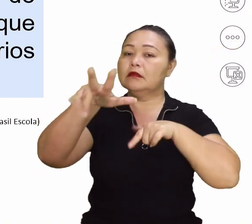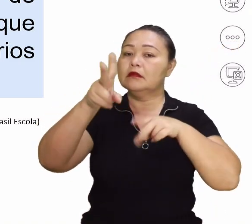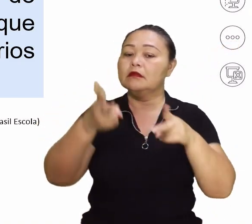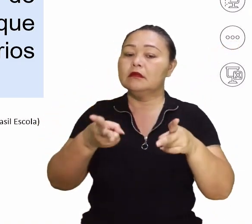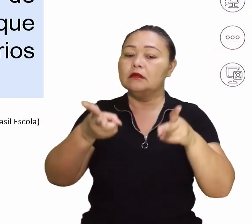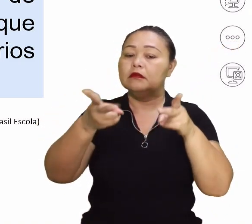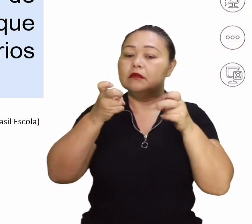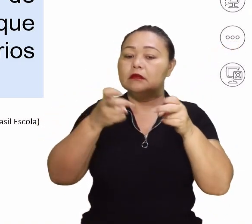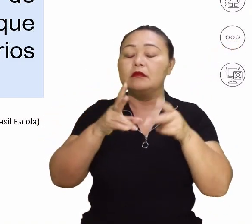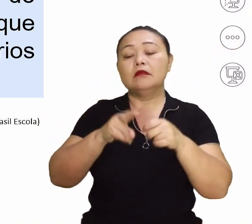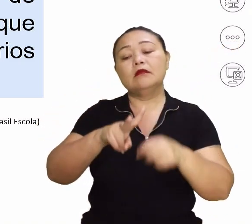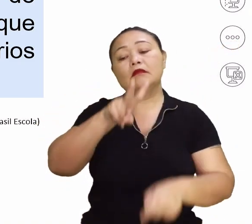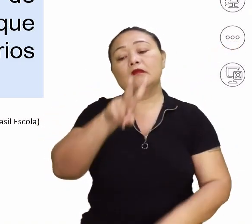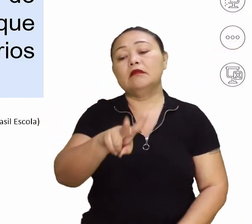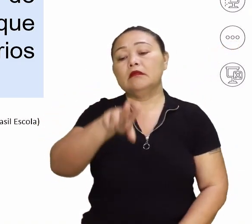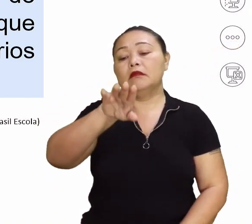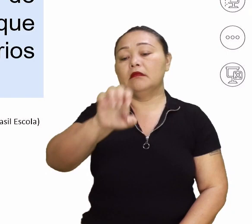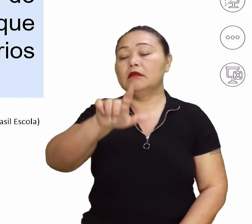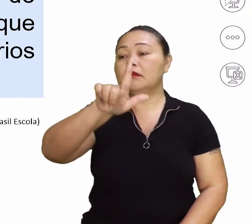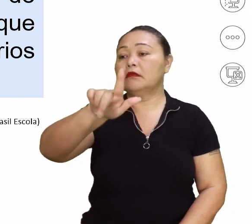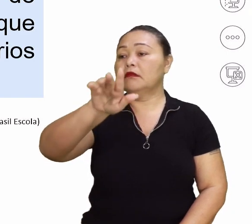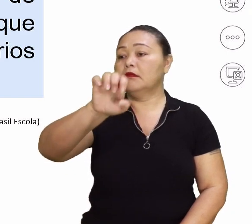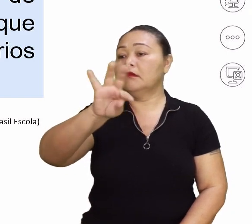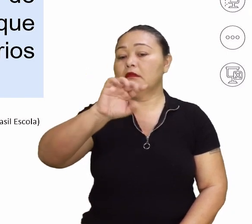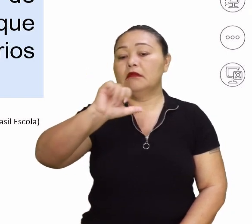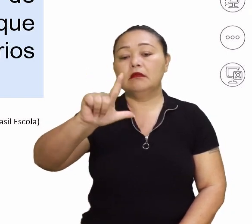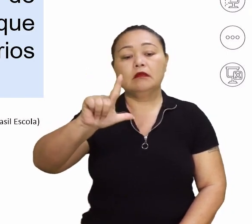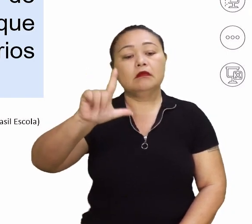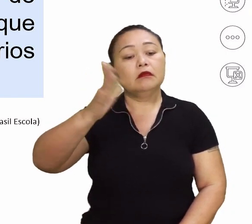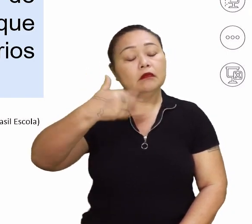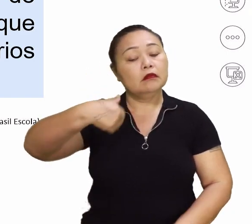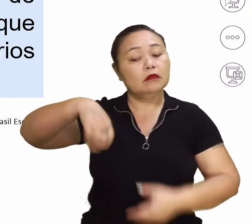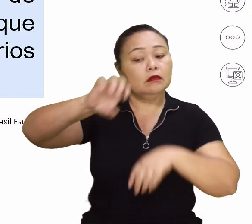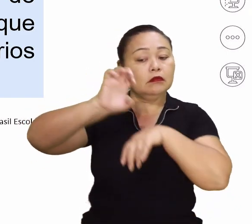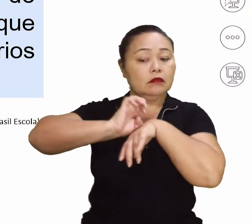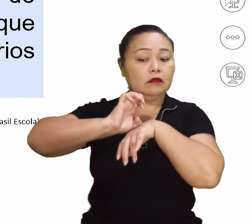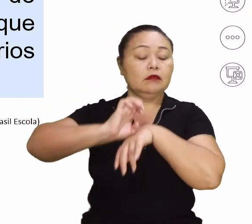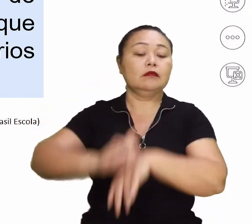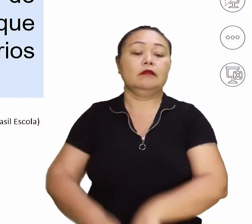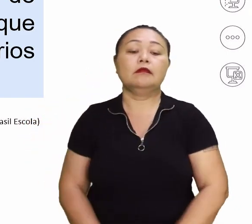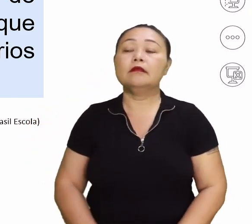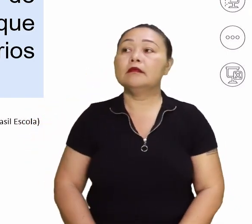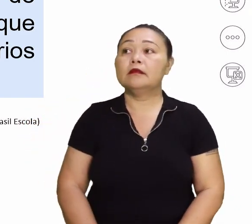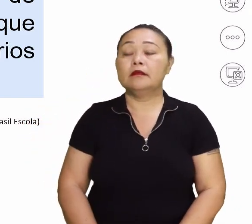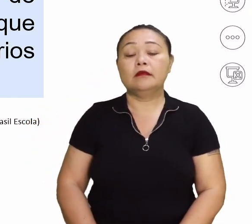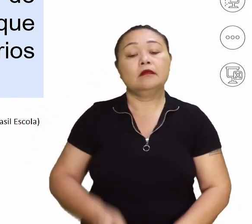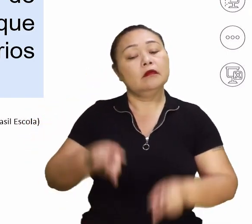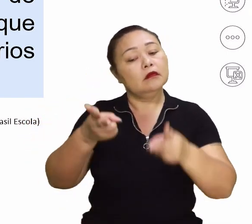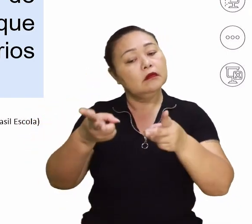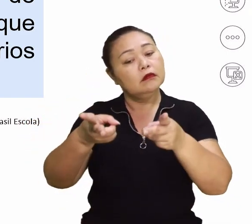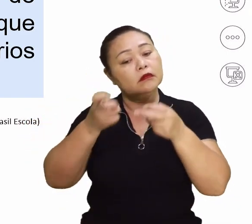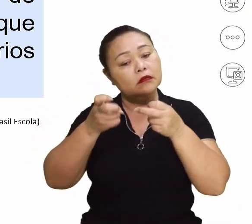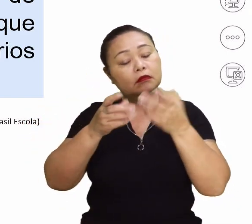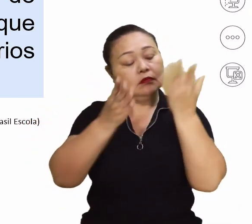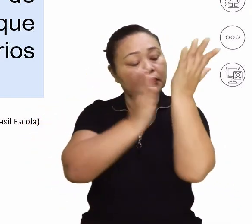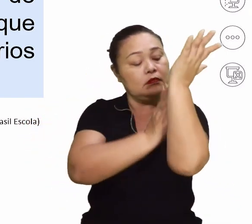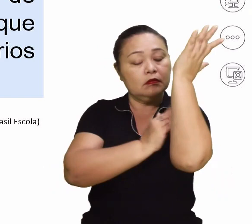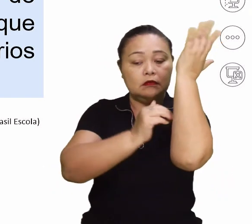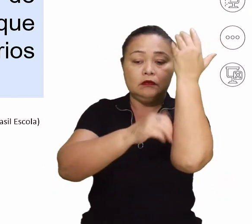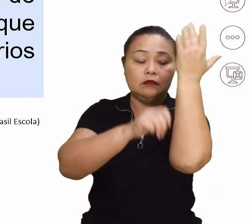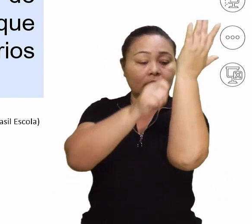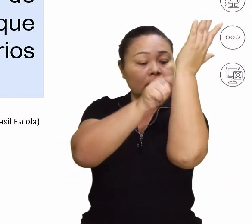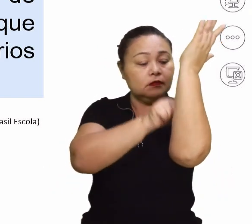atividades do extrativismo vegetal no estado. Exploração de madeira